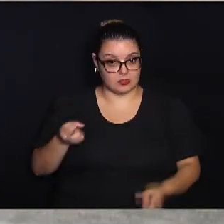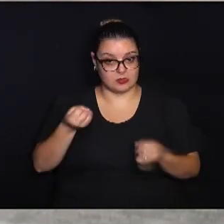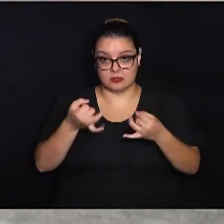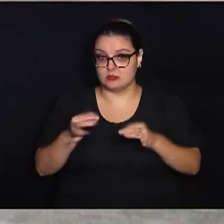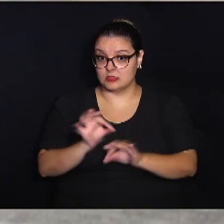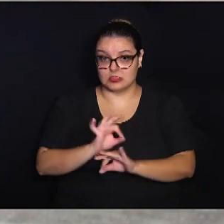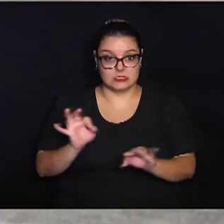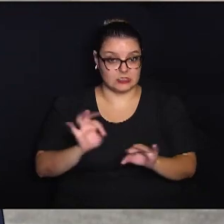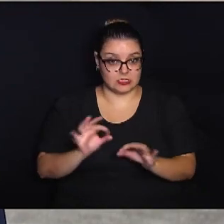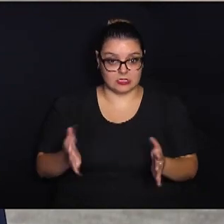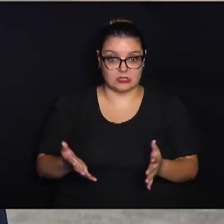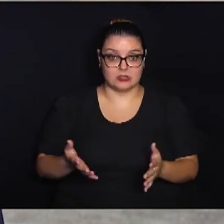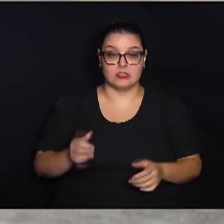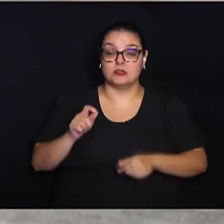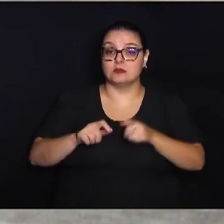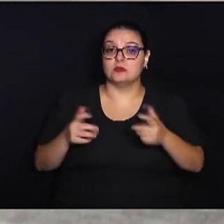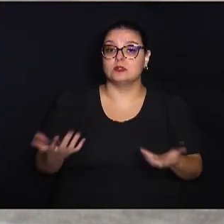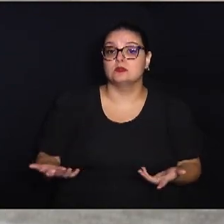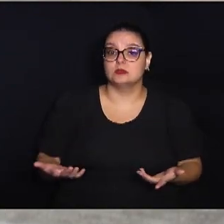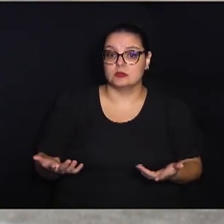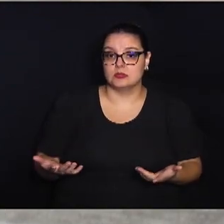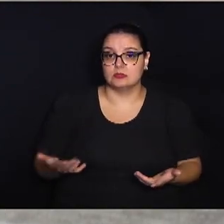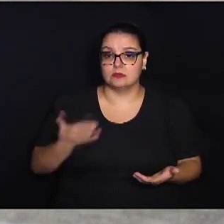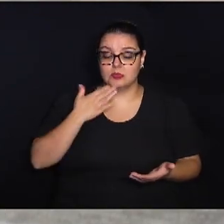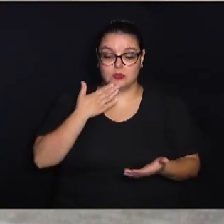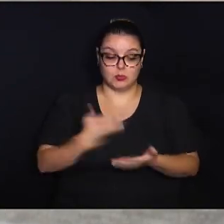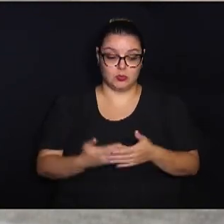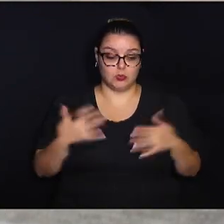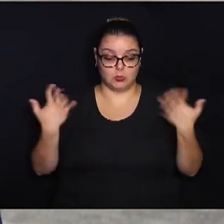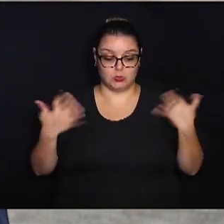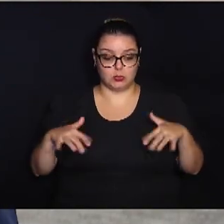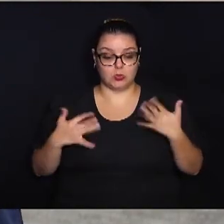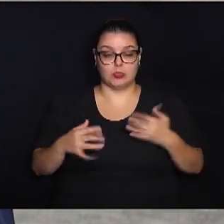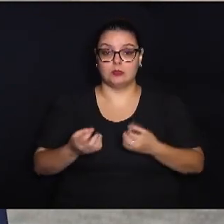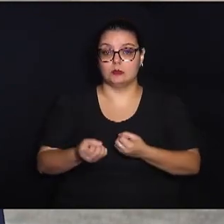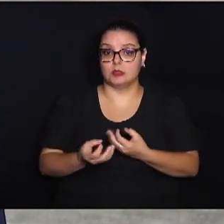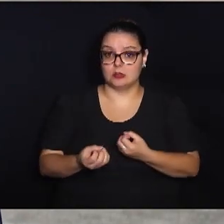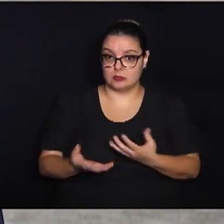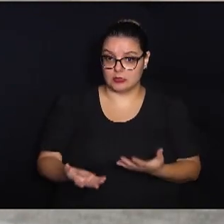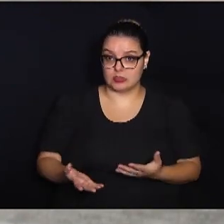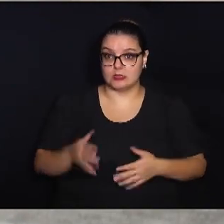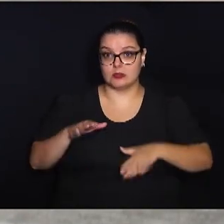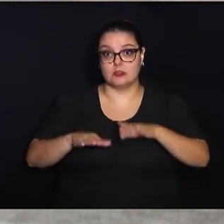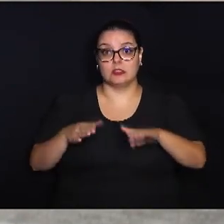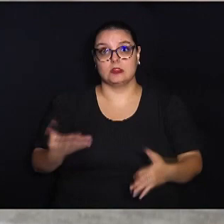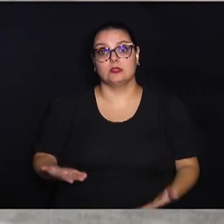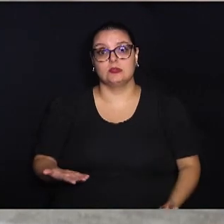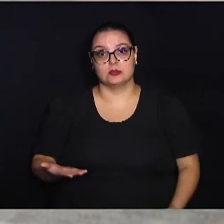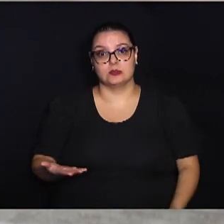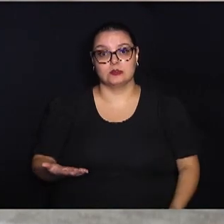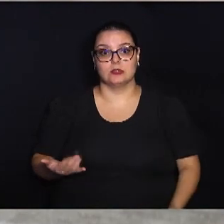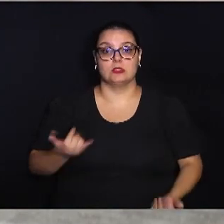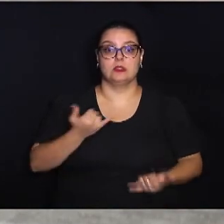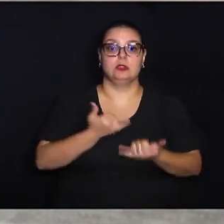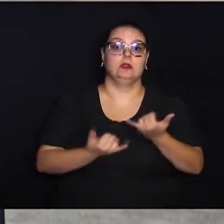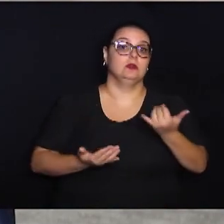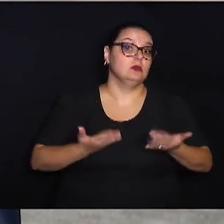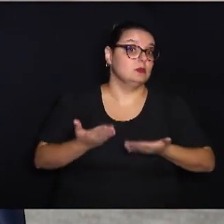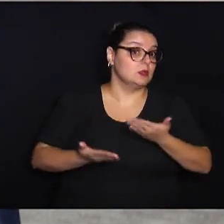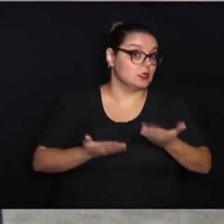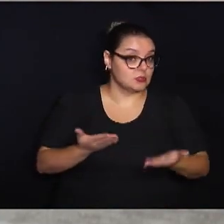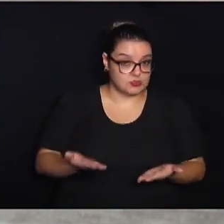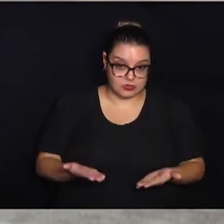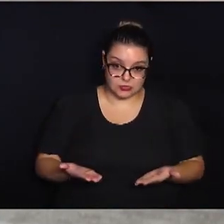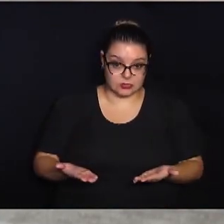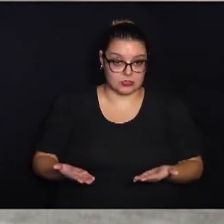explicação. Então as pessoas estão sendo surpreendidas por essa informação. Então muitas vezes elas estão no meio de um tratamento, elas